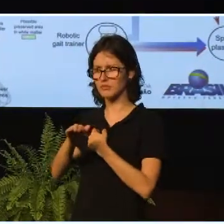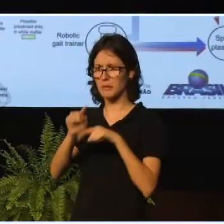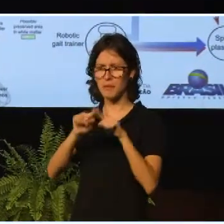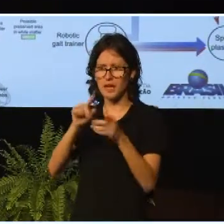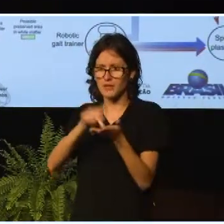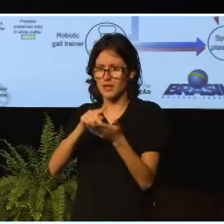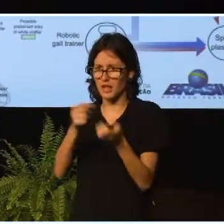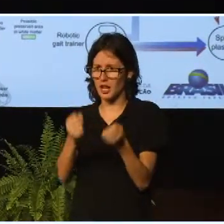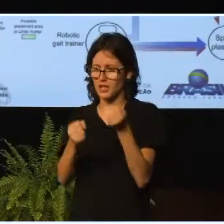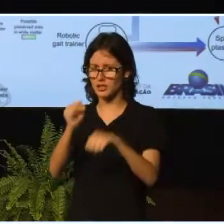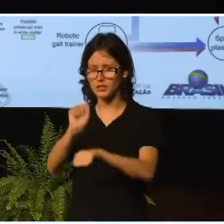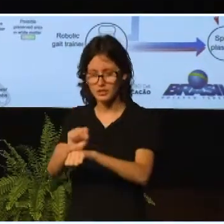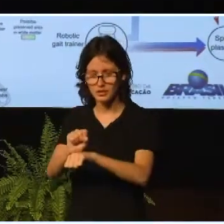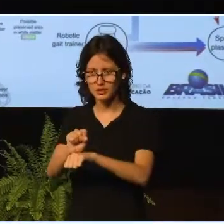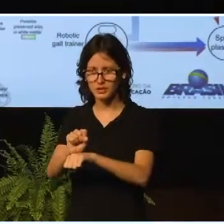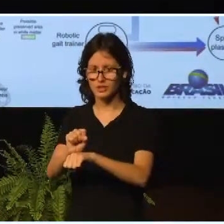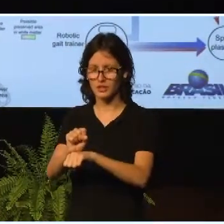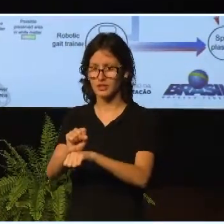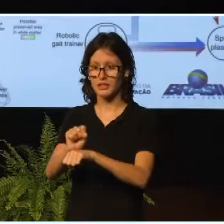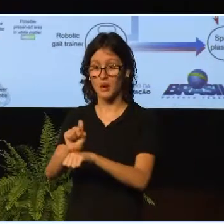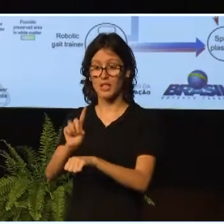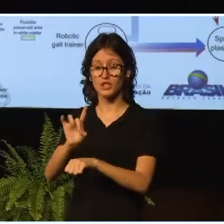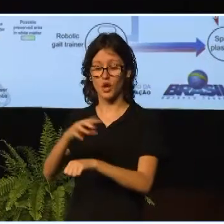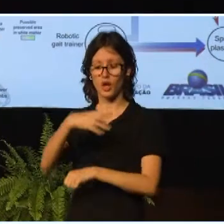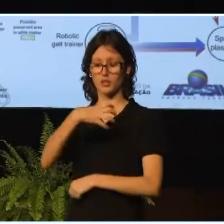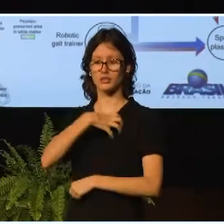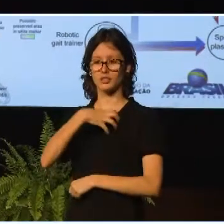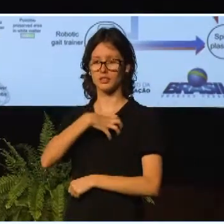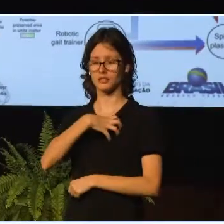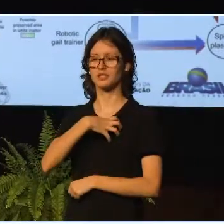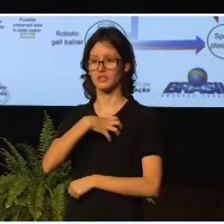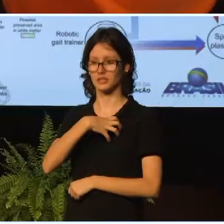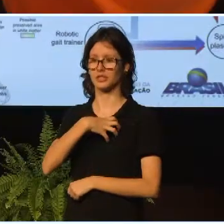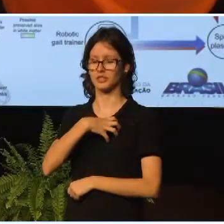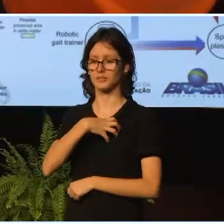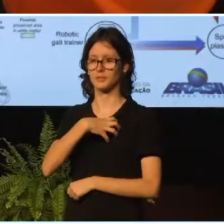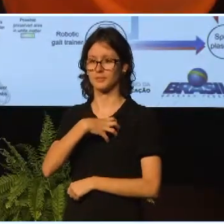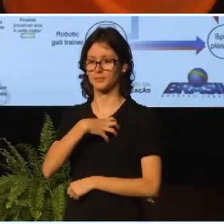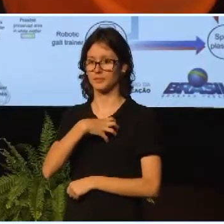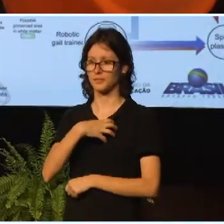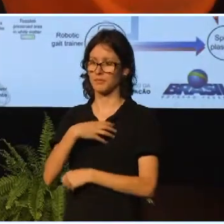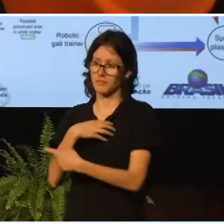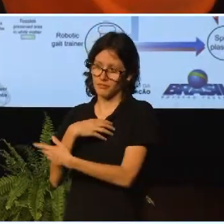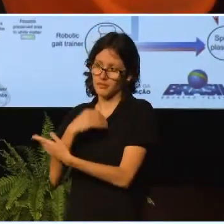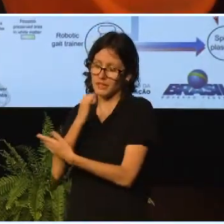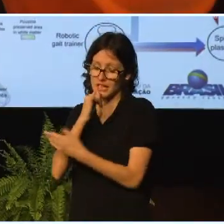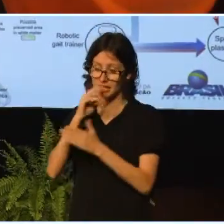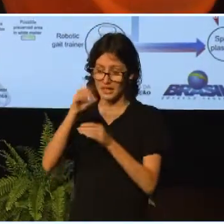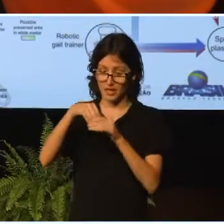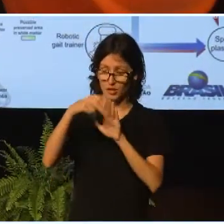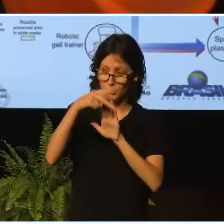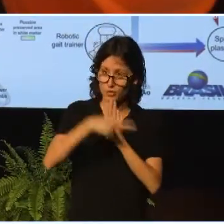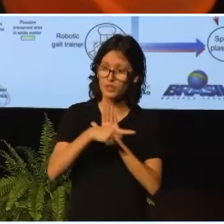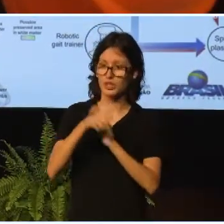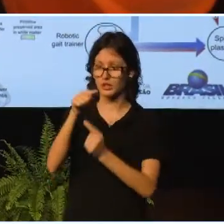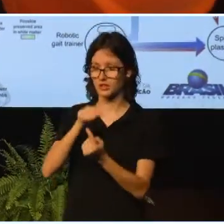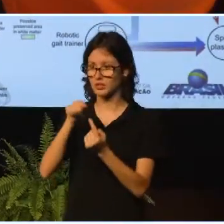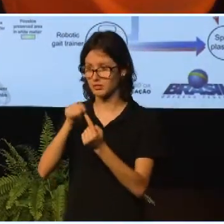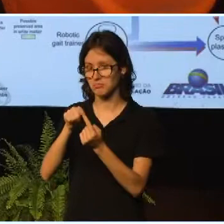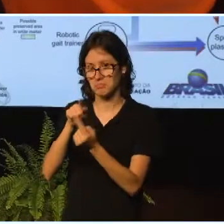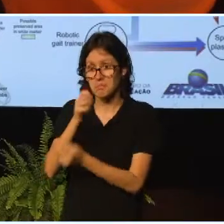uma interface, você tem essa mesma sensação. E isso, nesse caso, nesse projeto, que é